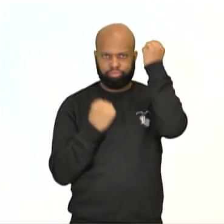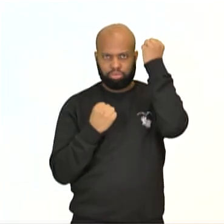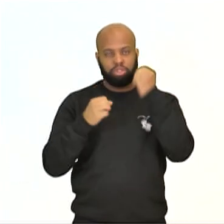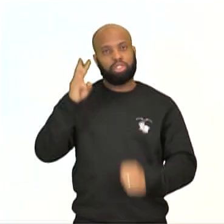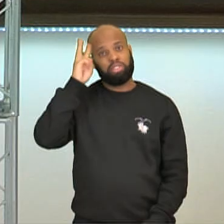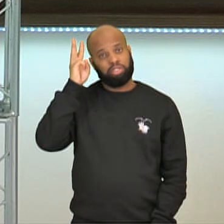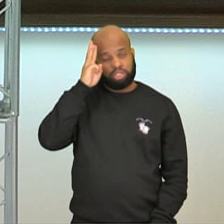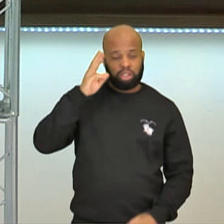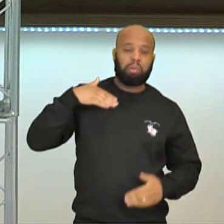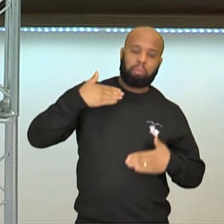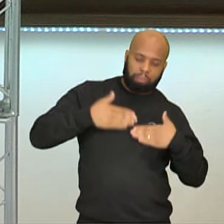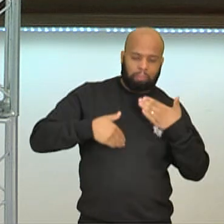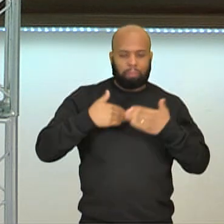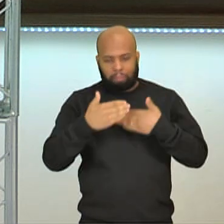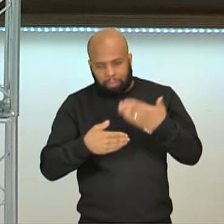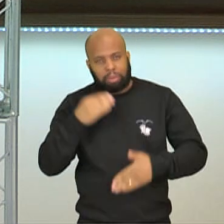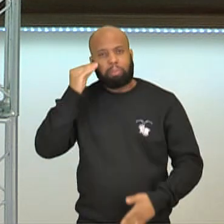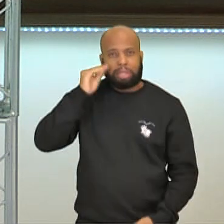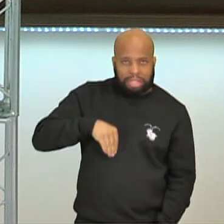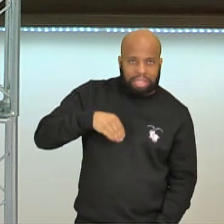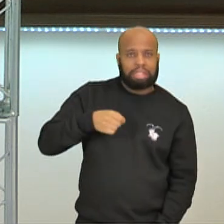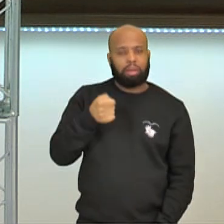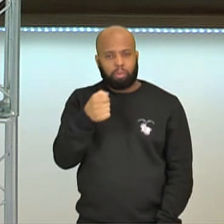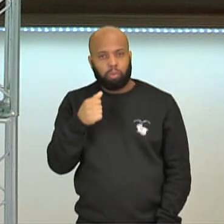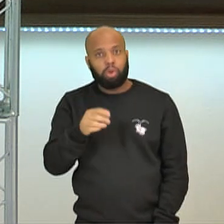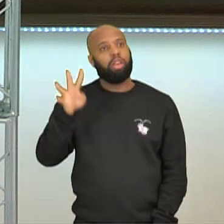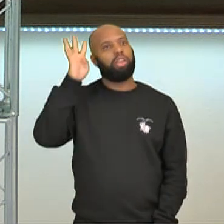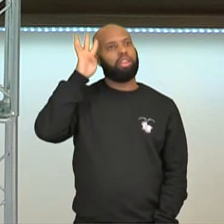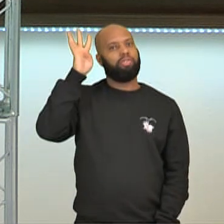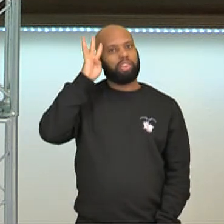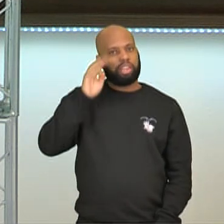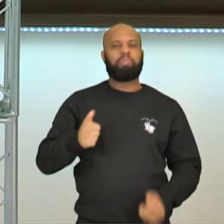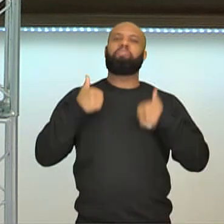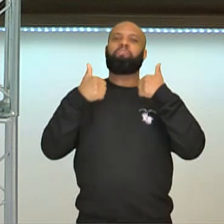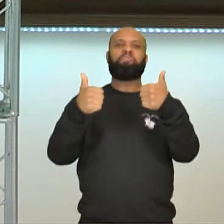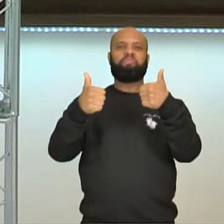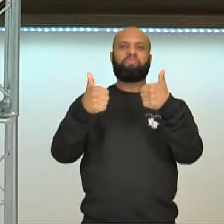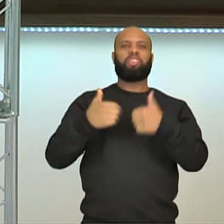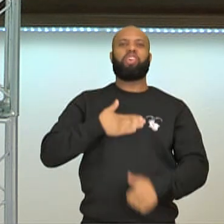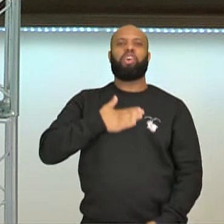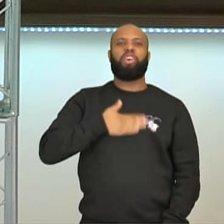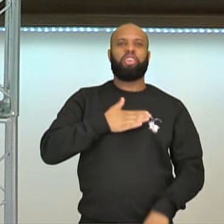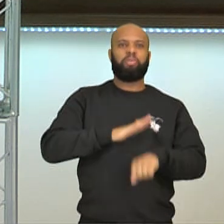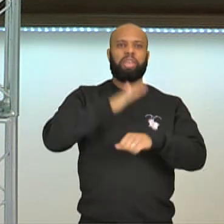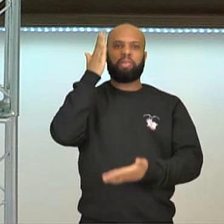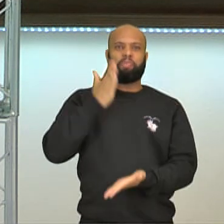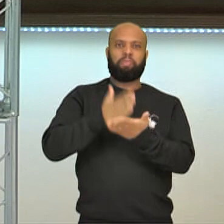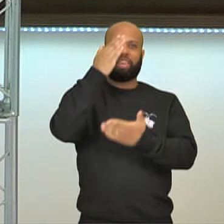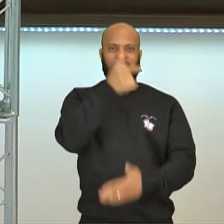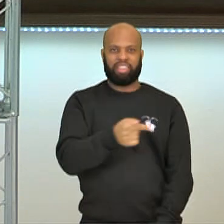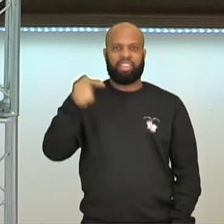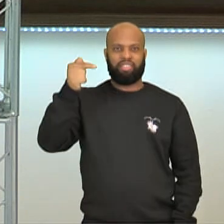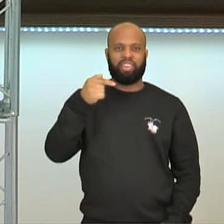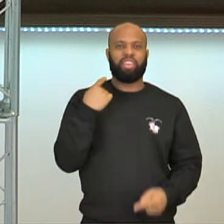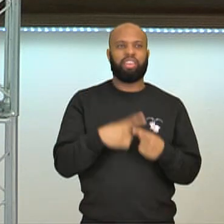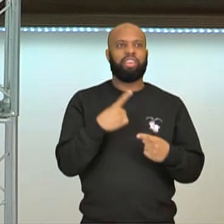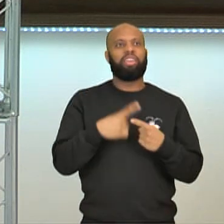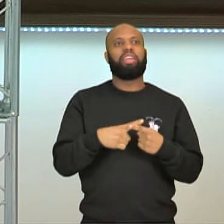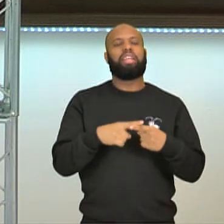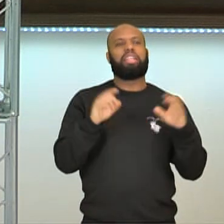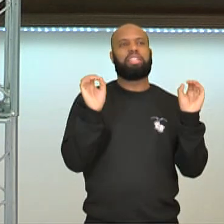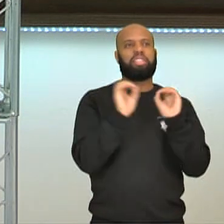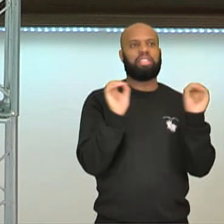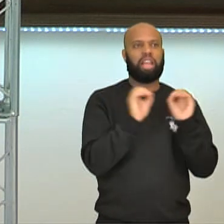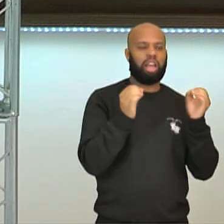ele ainda estava com um pouquinho de preguiça. E na quarta-feira, ele diz que é o dia favorito, porque é o meio da semana, que ele não está